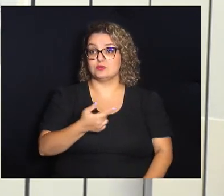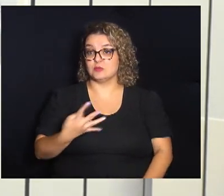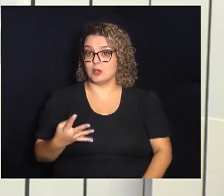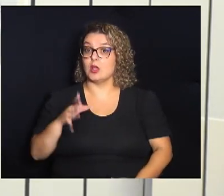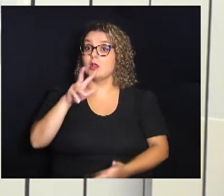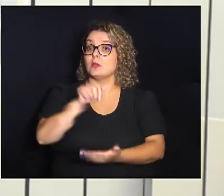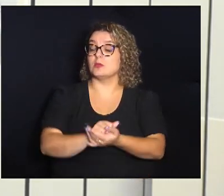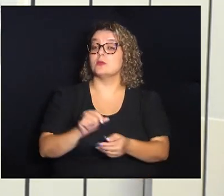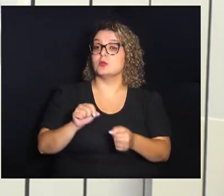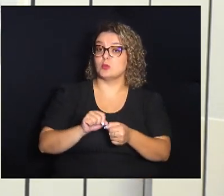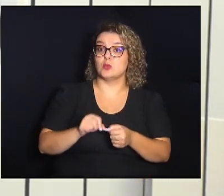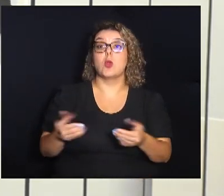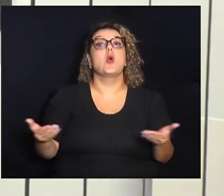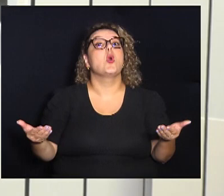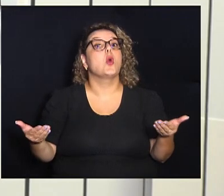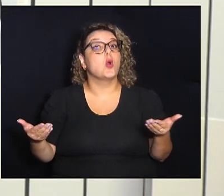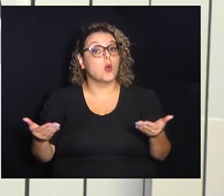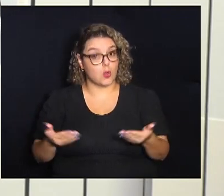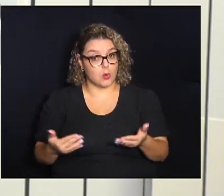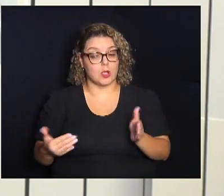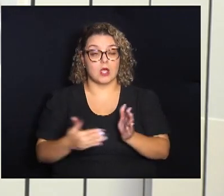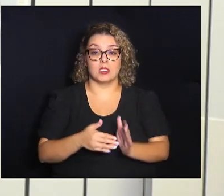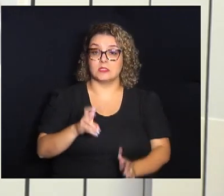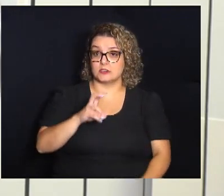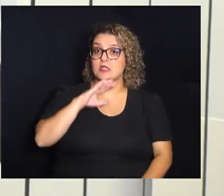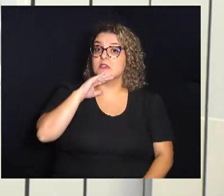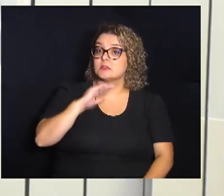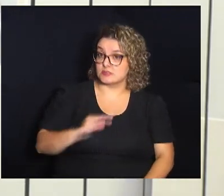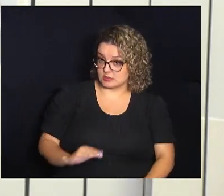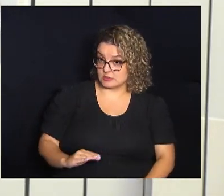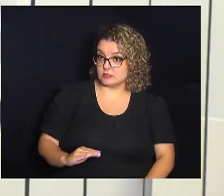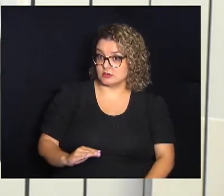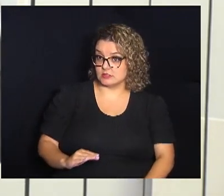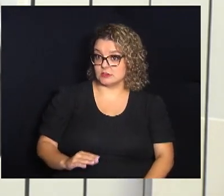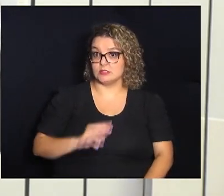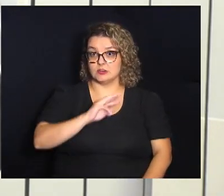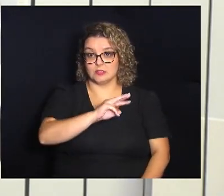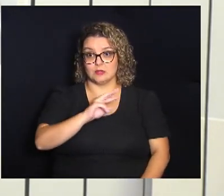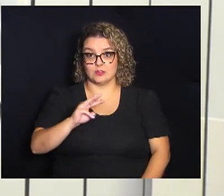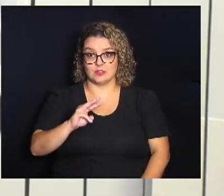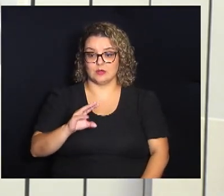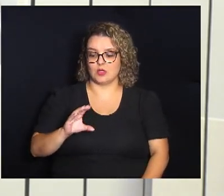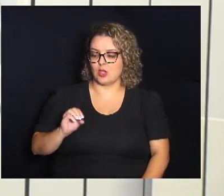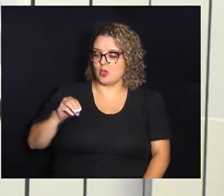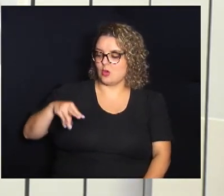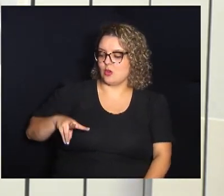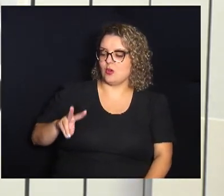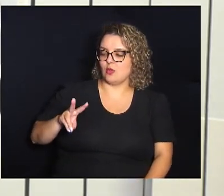ser realizada hoje, até às 17h, pelo site